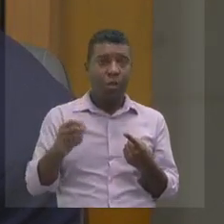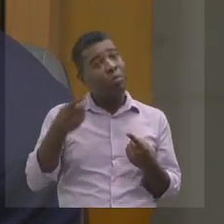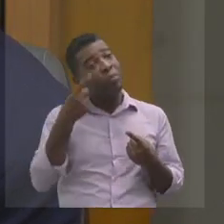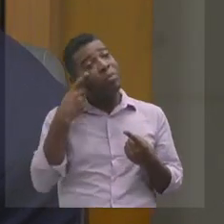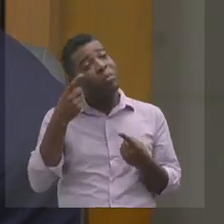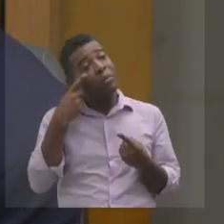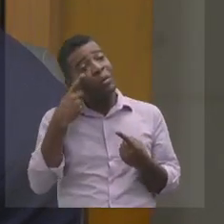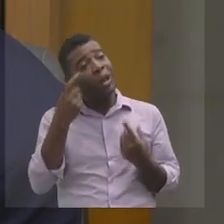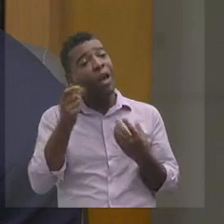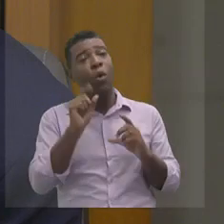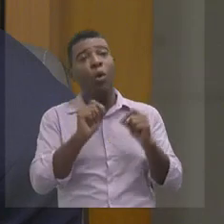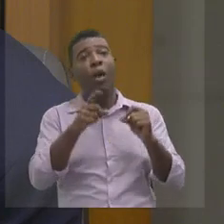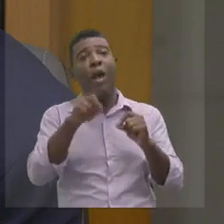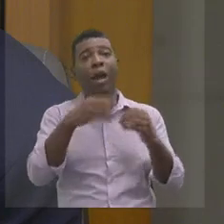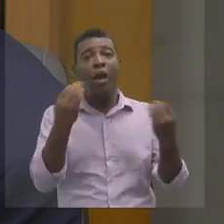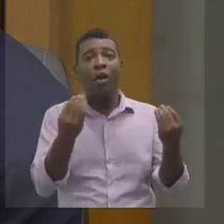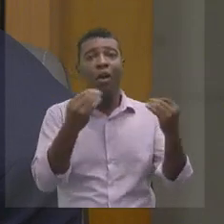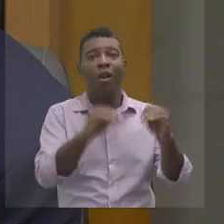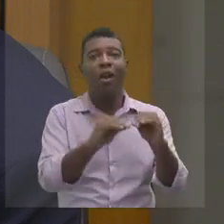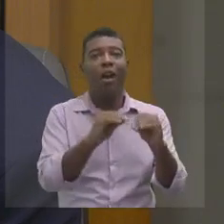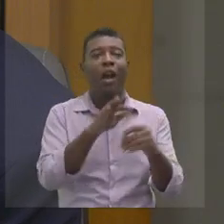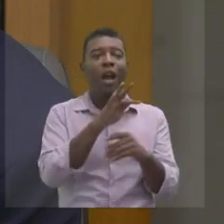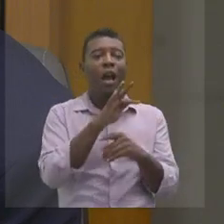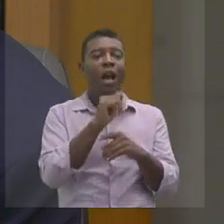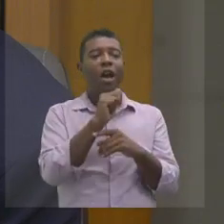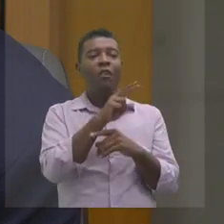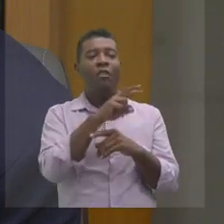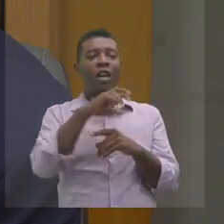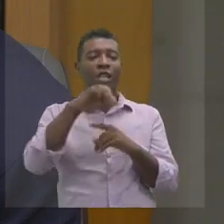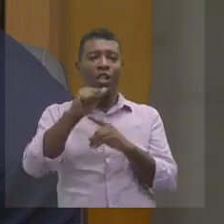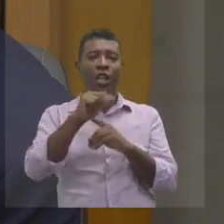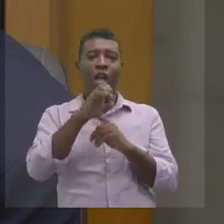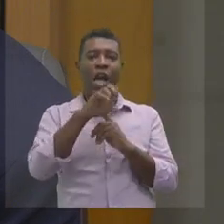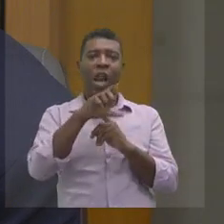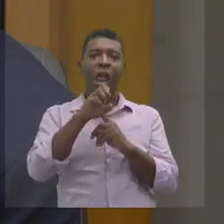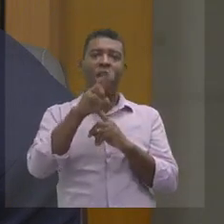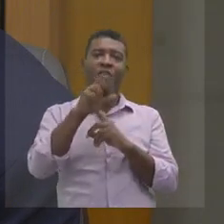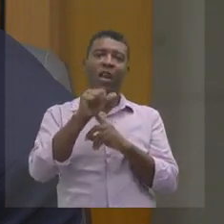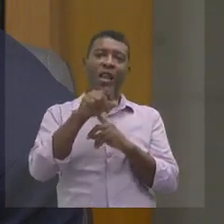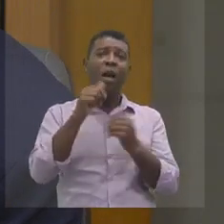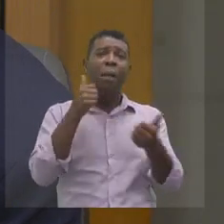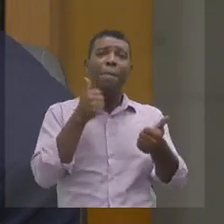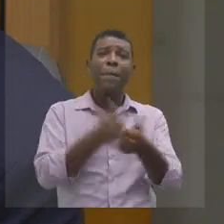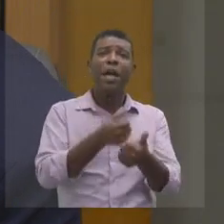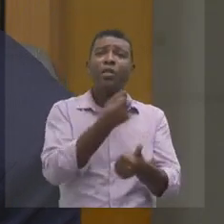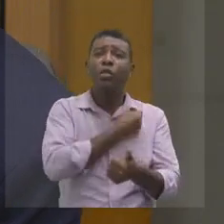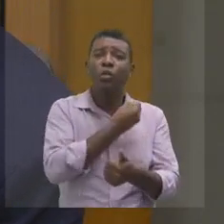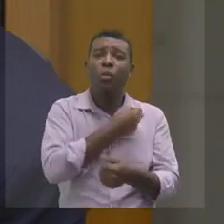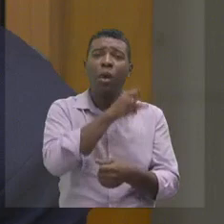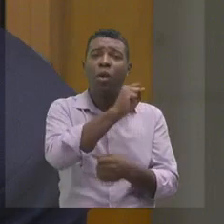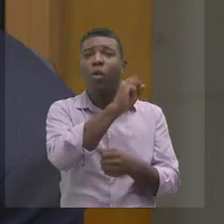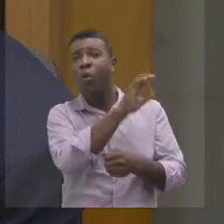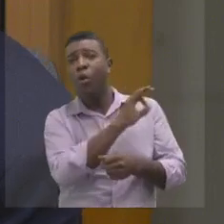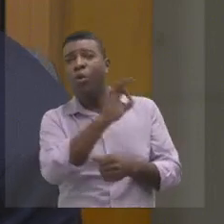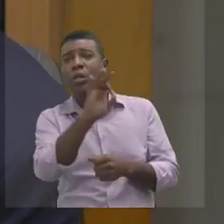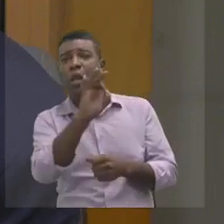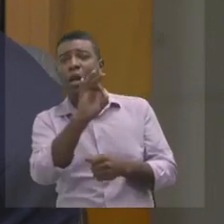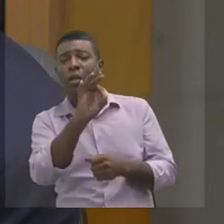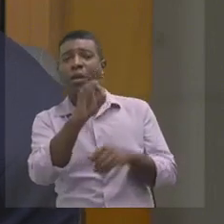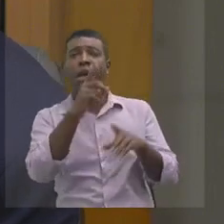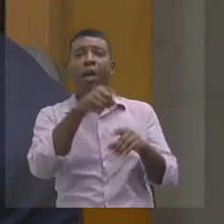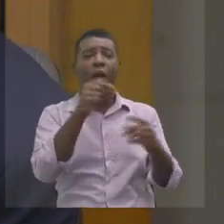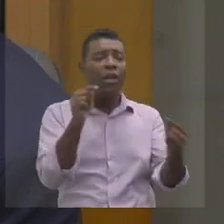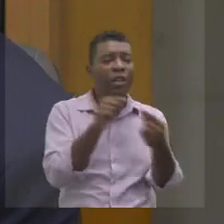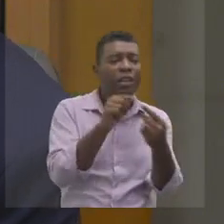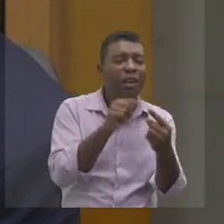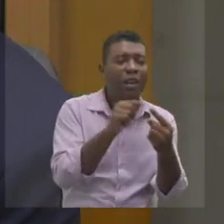fixação de faixas elevadas na rodovia Jonas Pereira maduro próximo ao número 800 na cidade de São Lourenço é o trecho rodoviária de